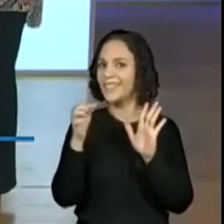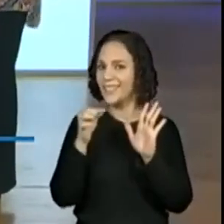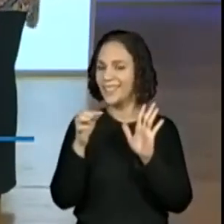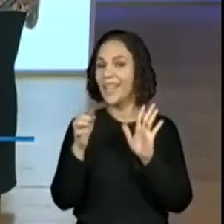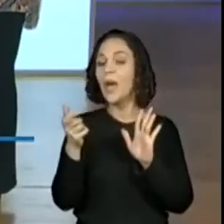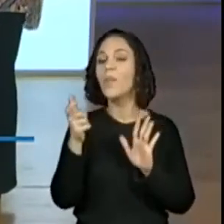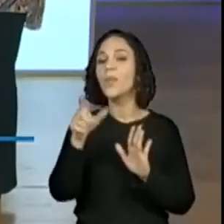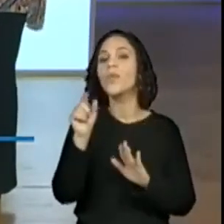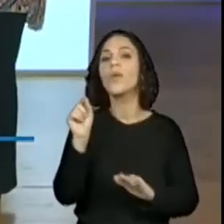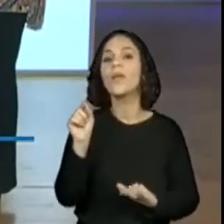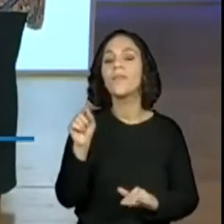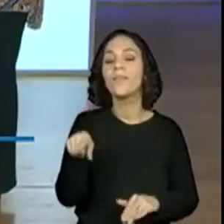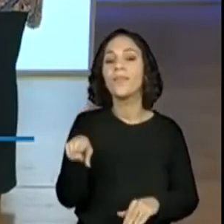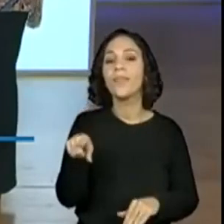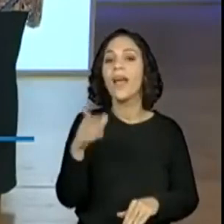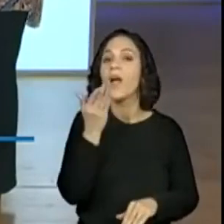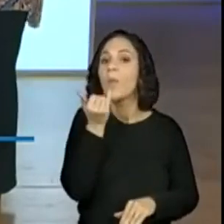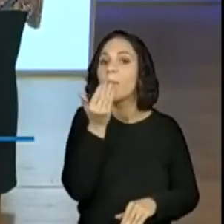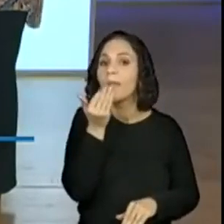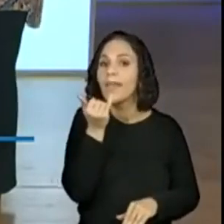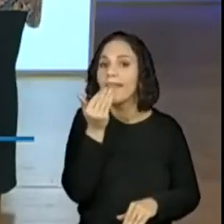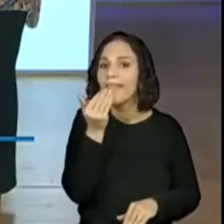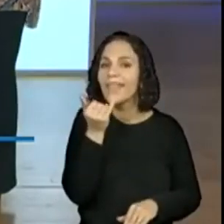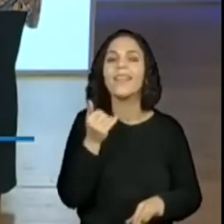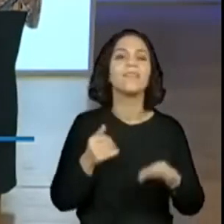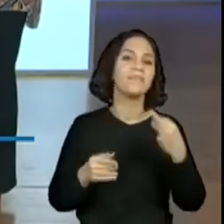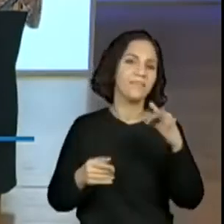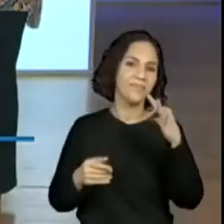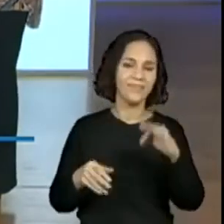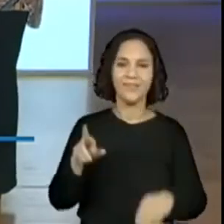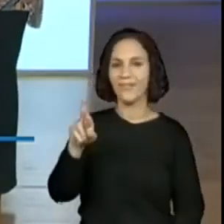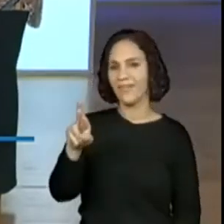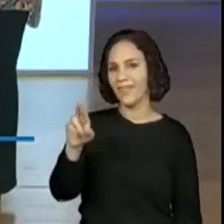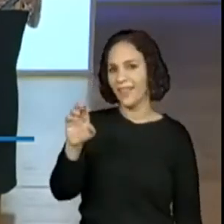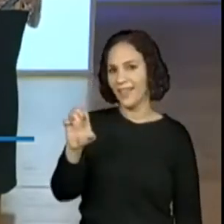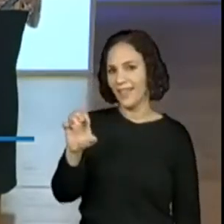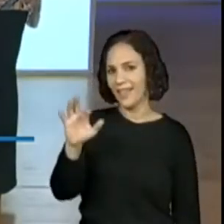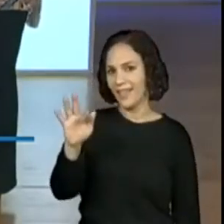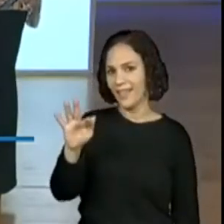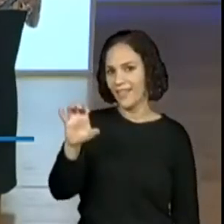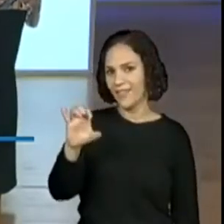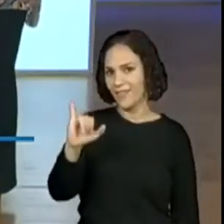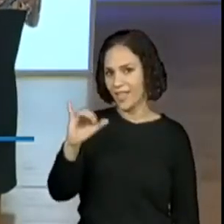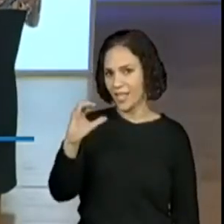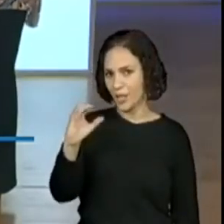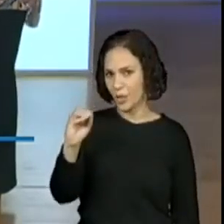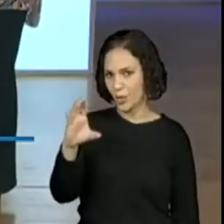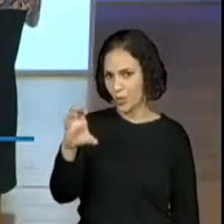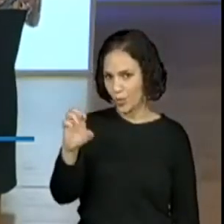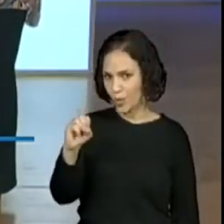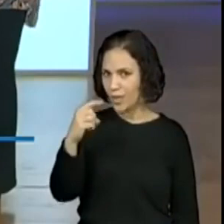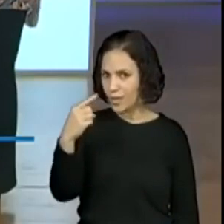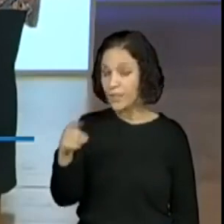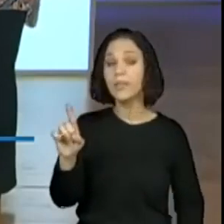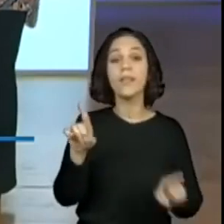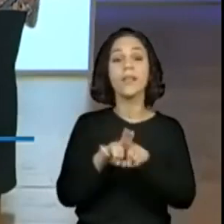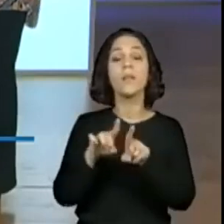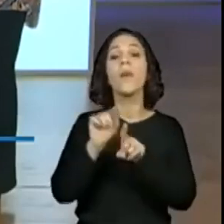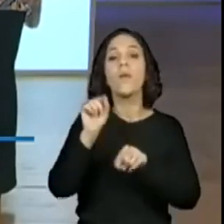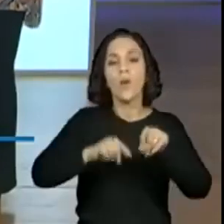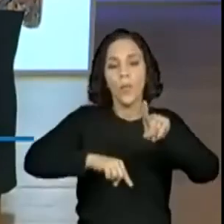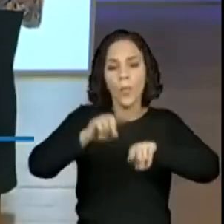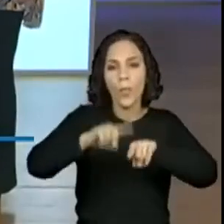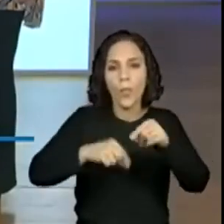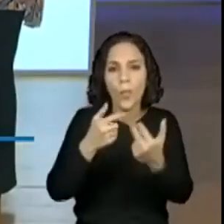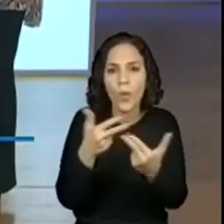Ah eles colocaram ali refeições isso a Julia Emily refeições e produtos domésticos ligad isss imos hein isso mesmo isso